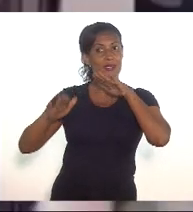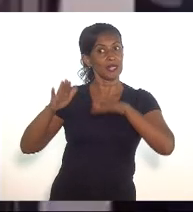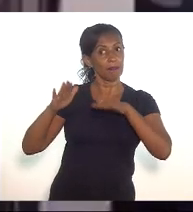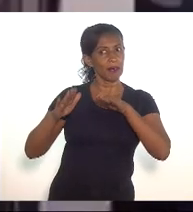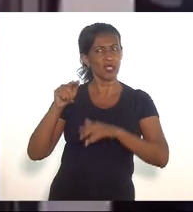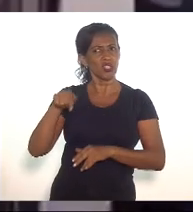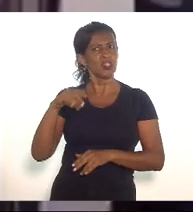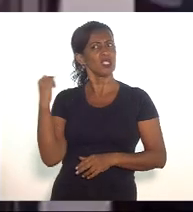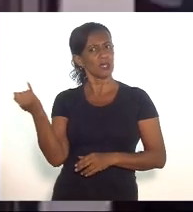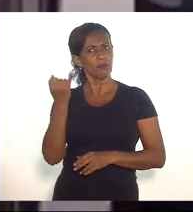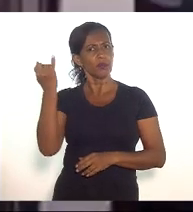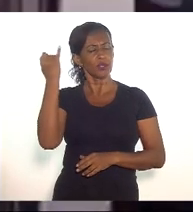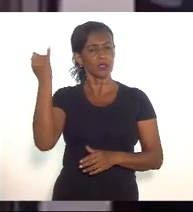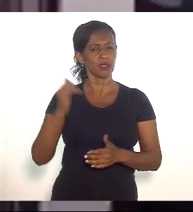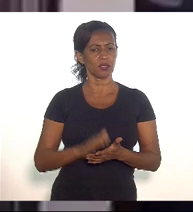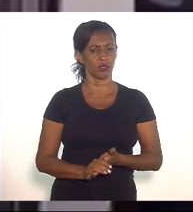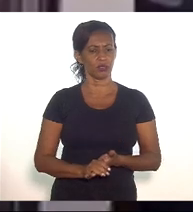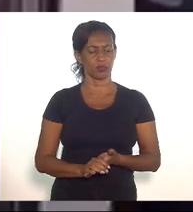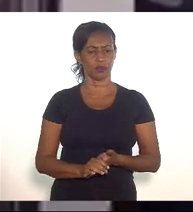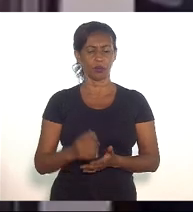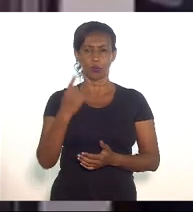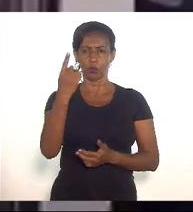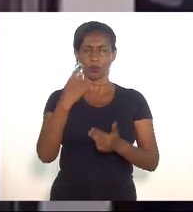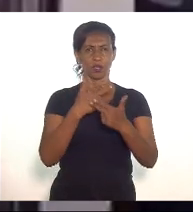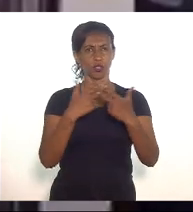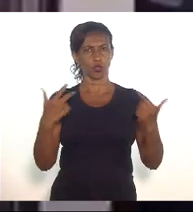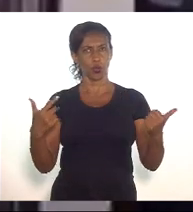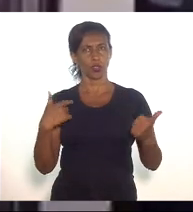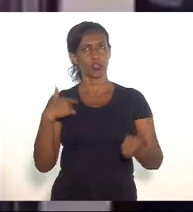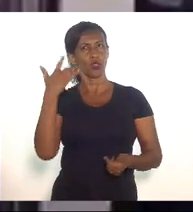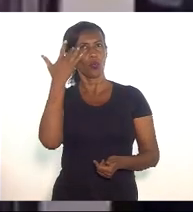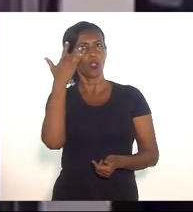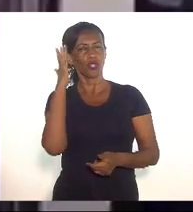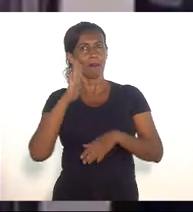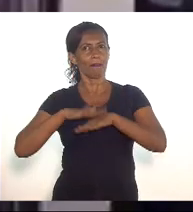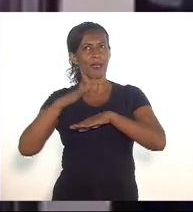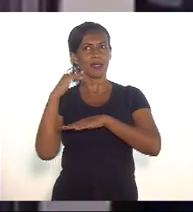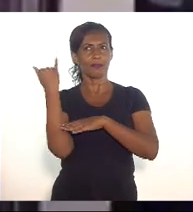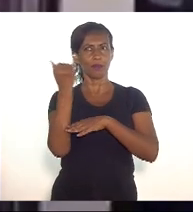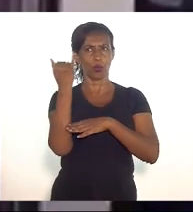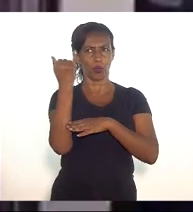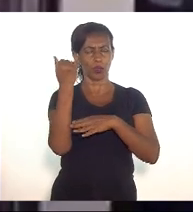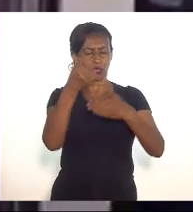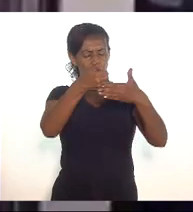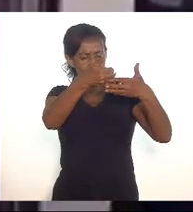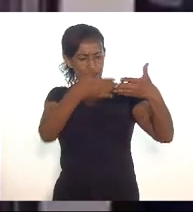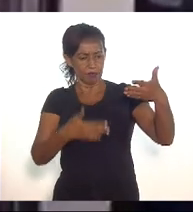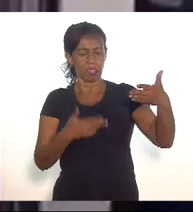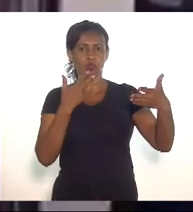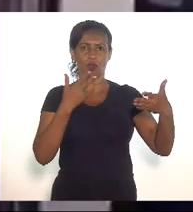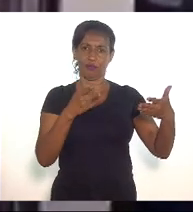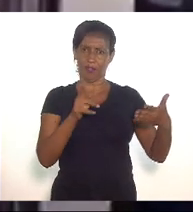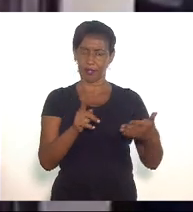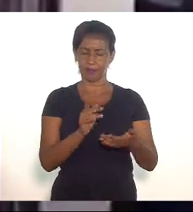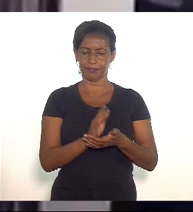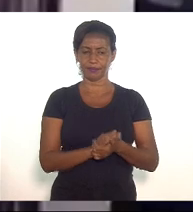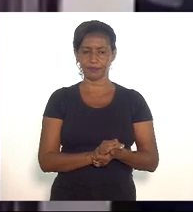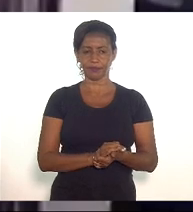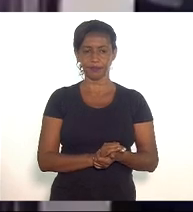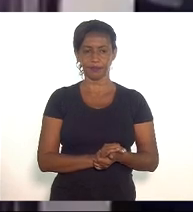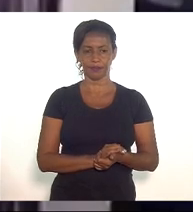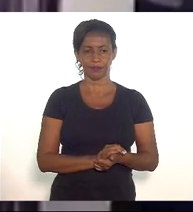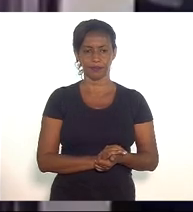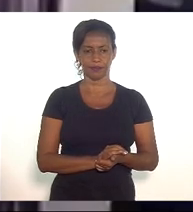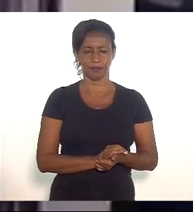é importante. Uma das coisas que eu achei mais importante na intervenção de Vossa Excelência